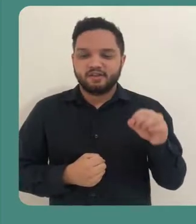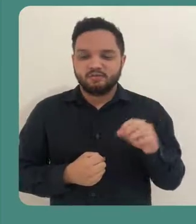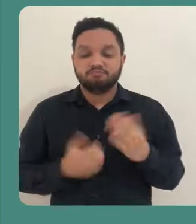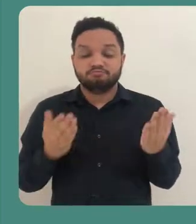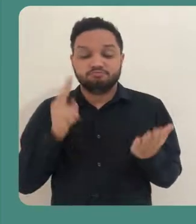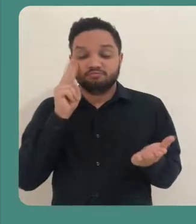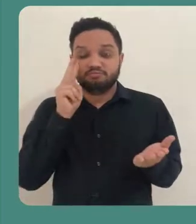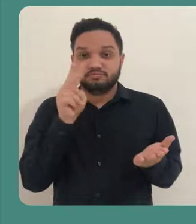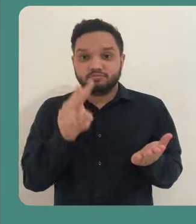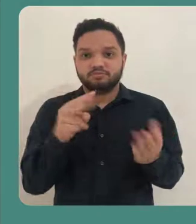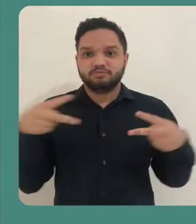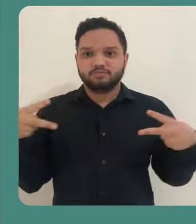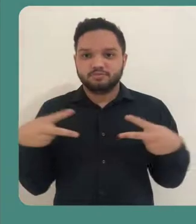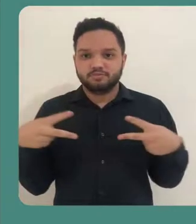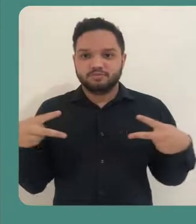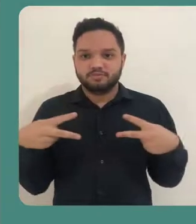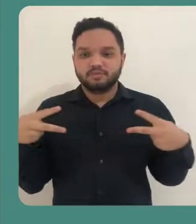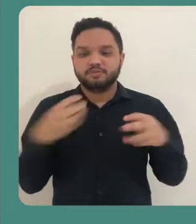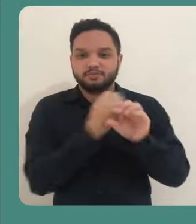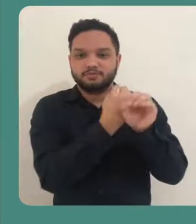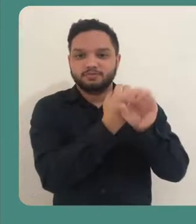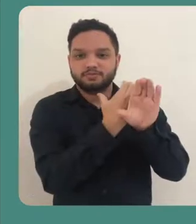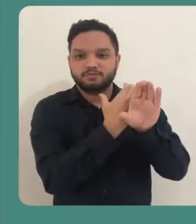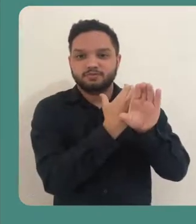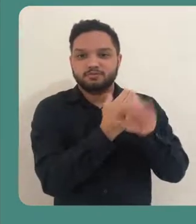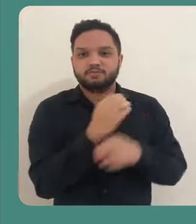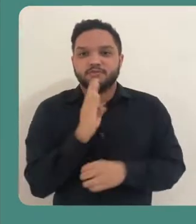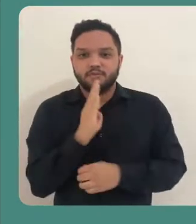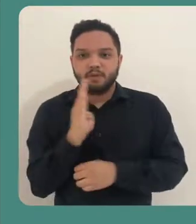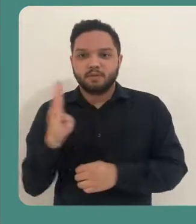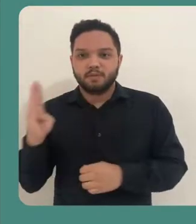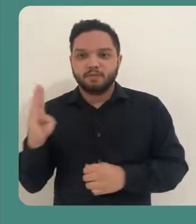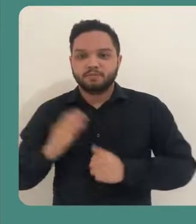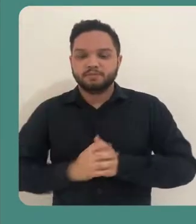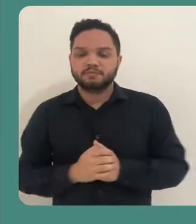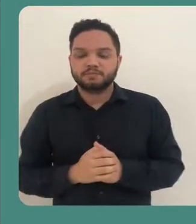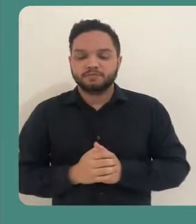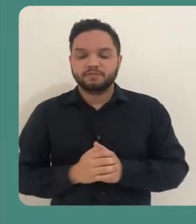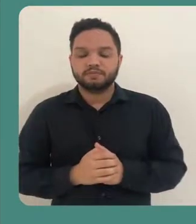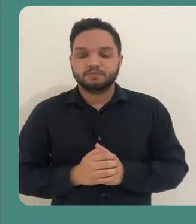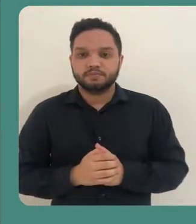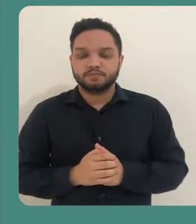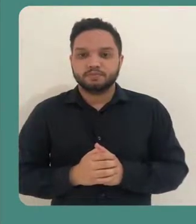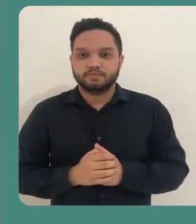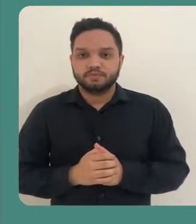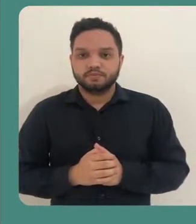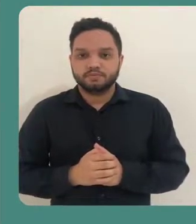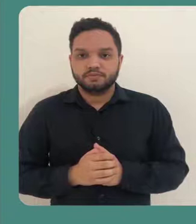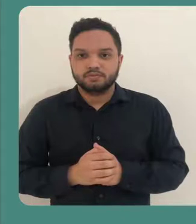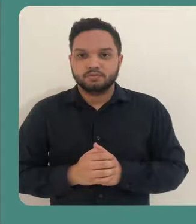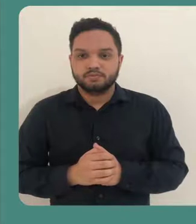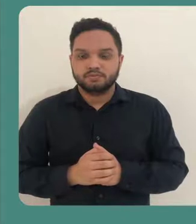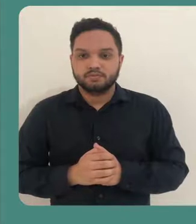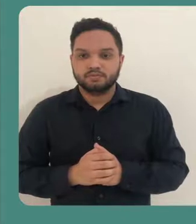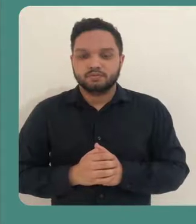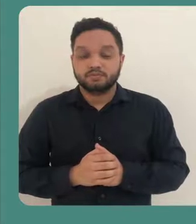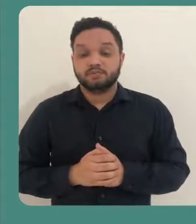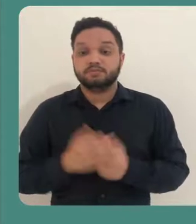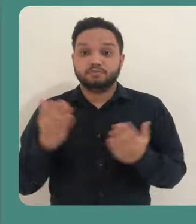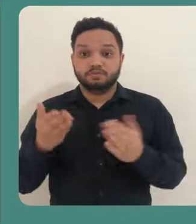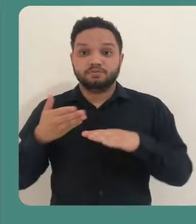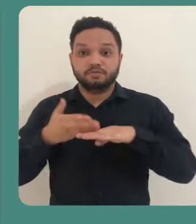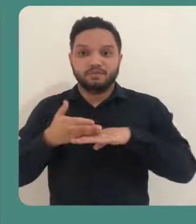button veja que ao ingressar nesse link eu posso ler aquela mensagem